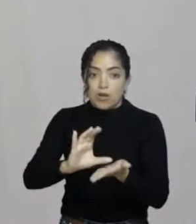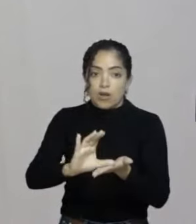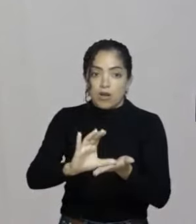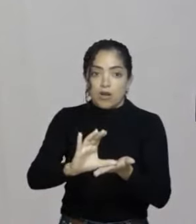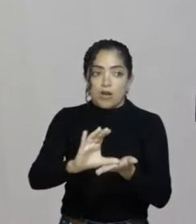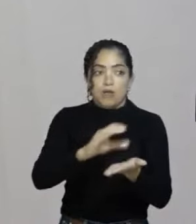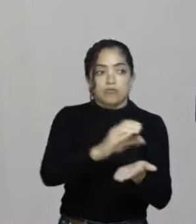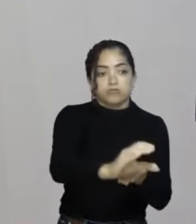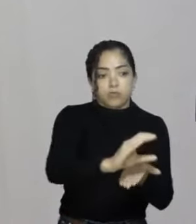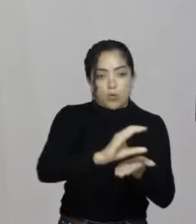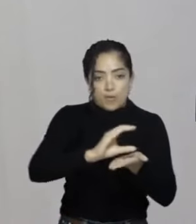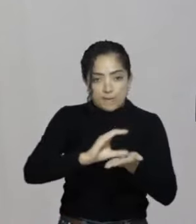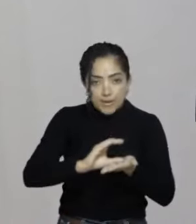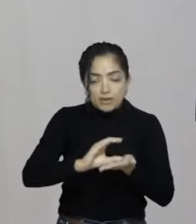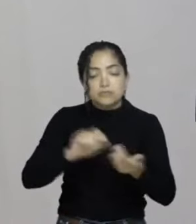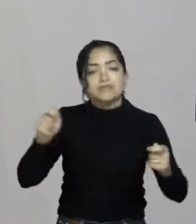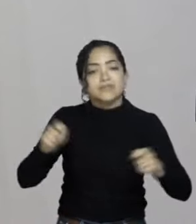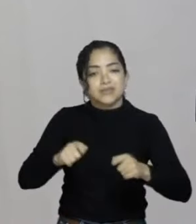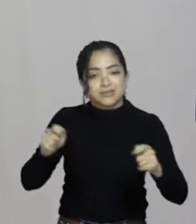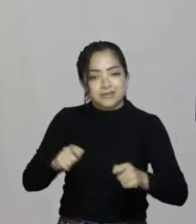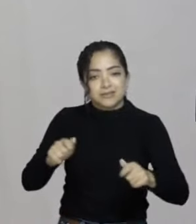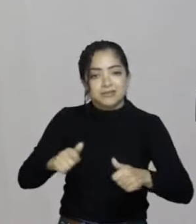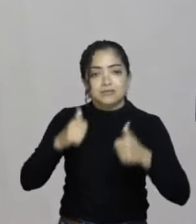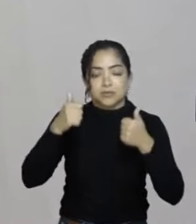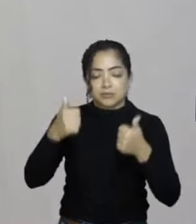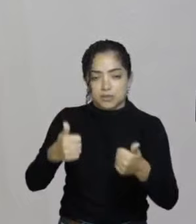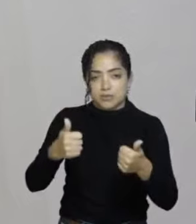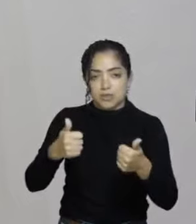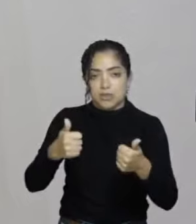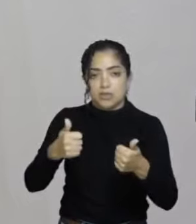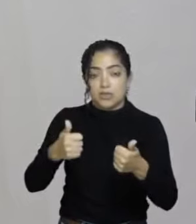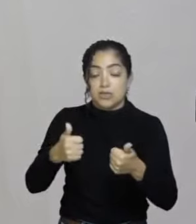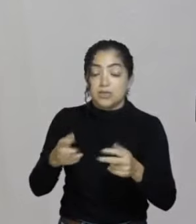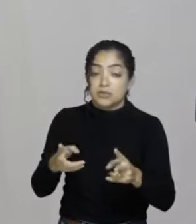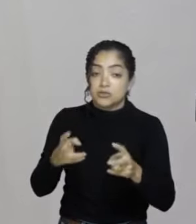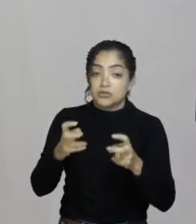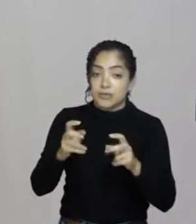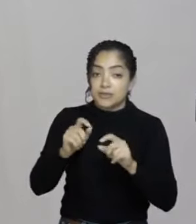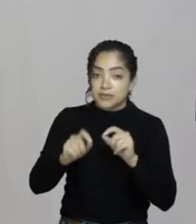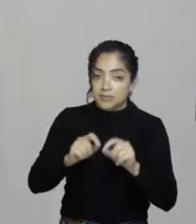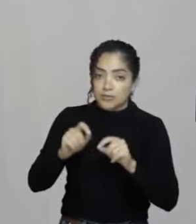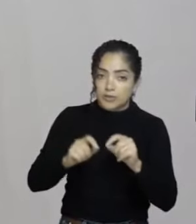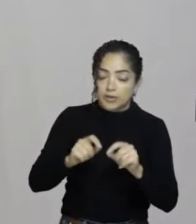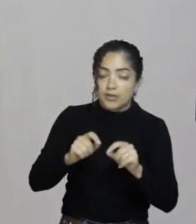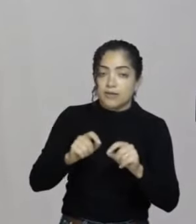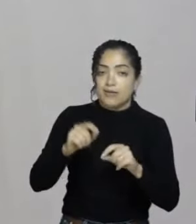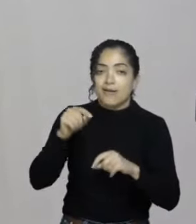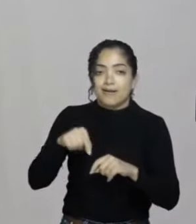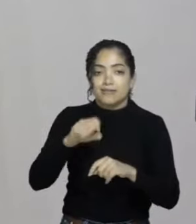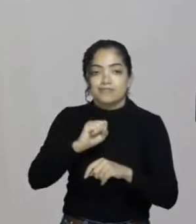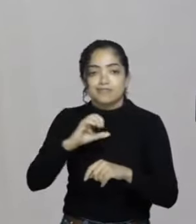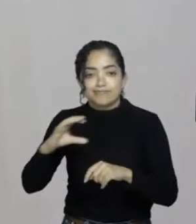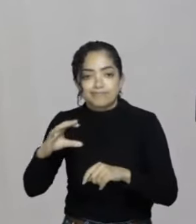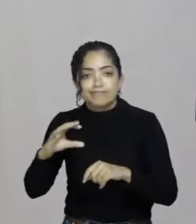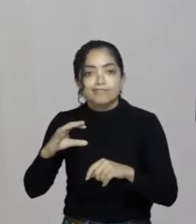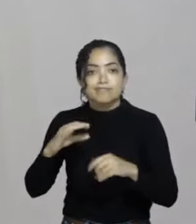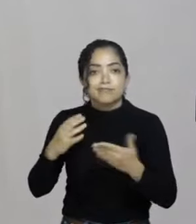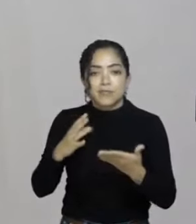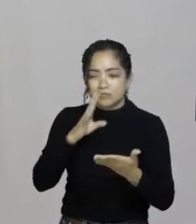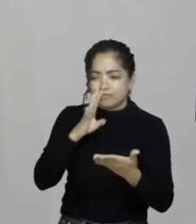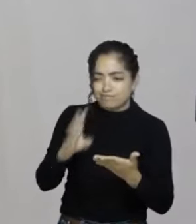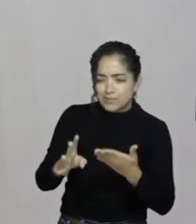nós teríamos uma condição ainda melhor e a gente pode perceber que ultimamente Santa Catarina tem sido alvo de muitas